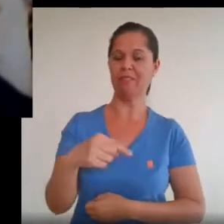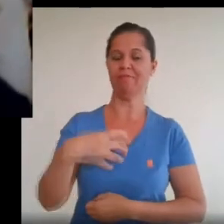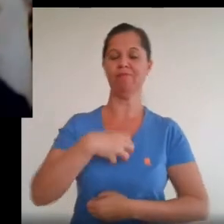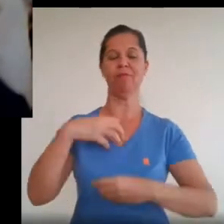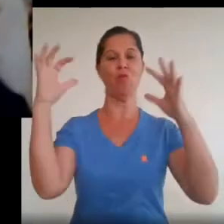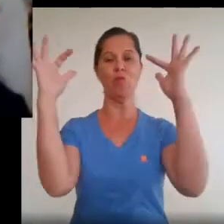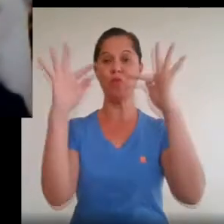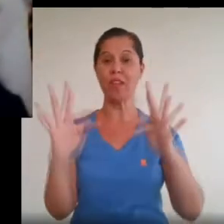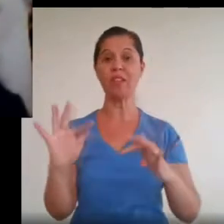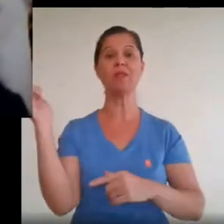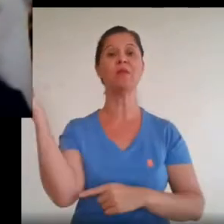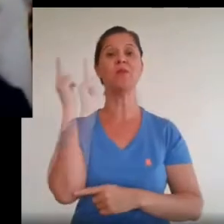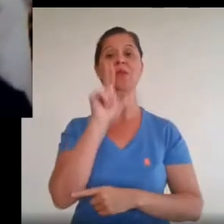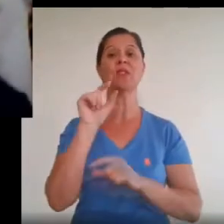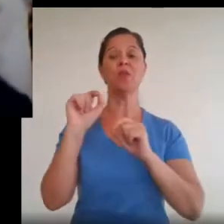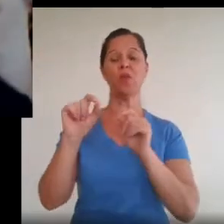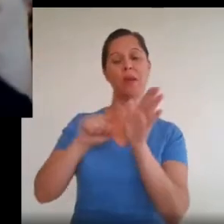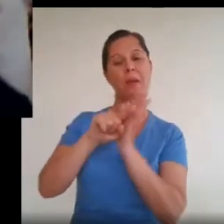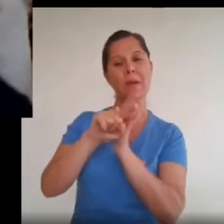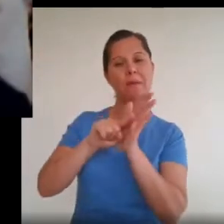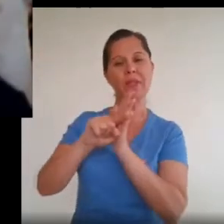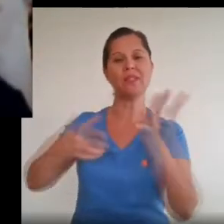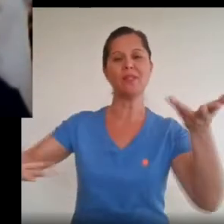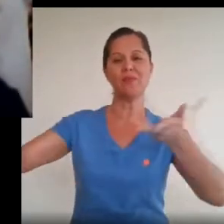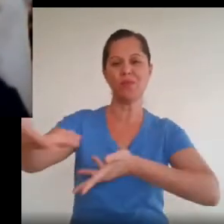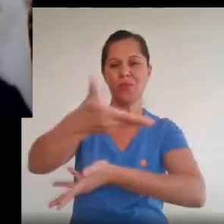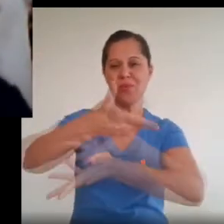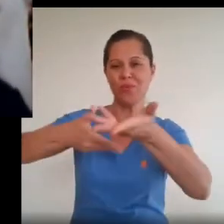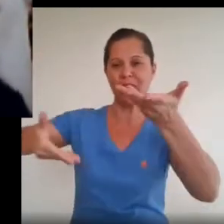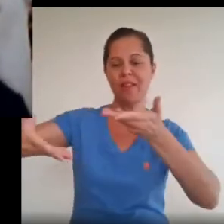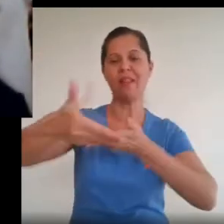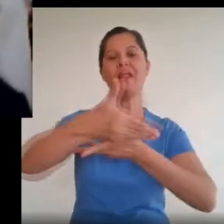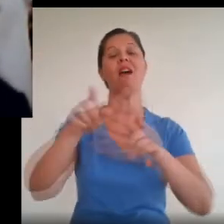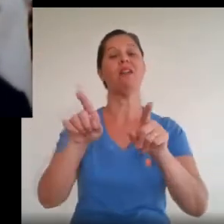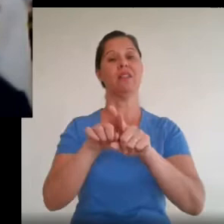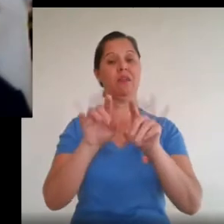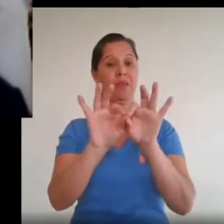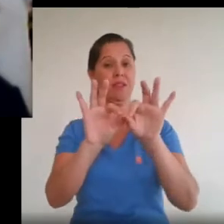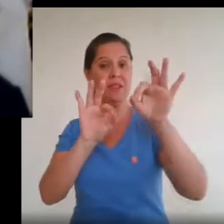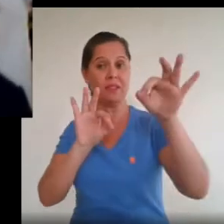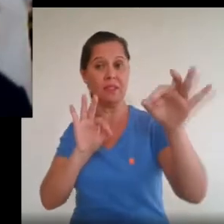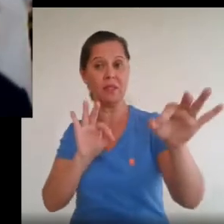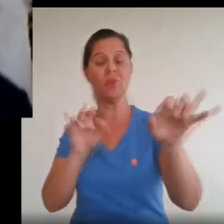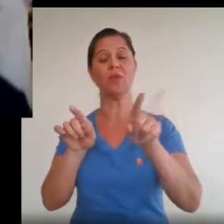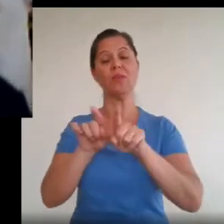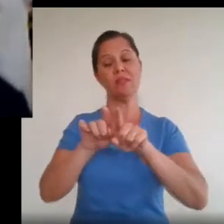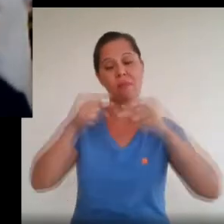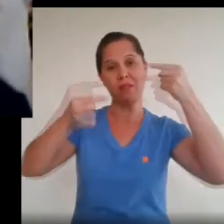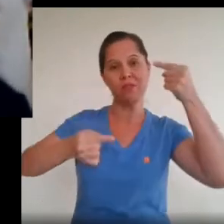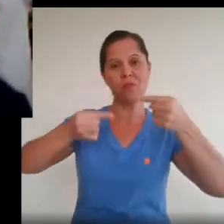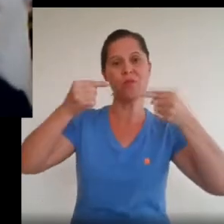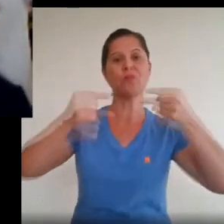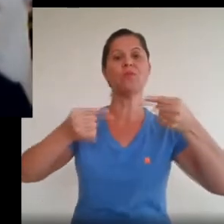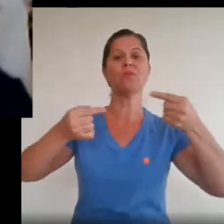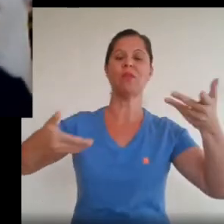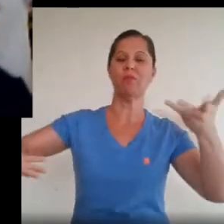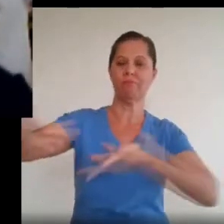feliz por poder socializar as minhas pesquisas, as minhas extensões, as minhas